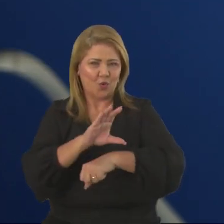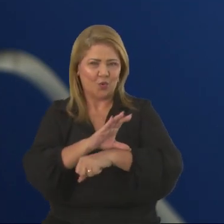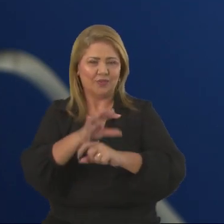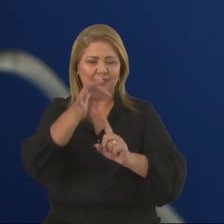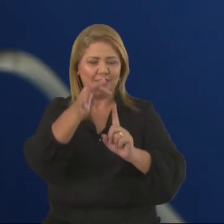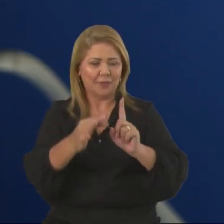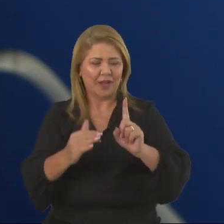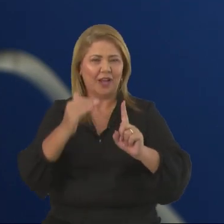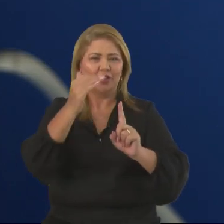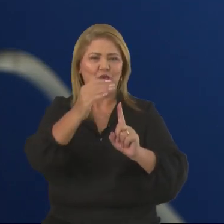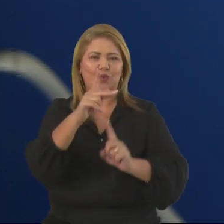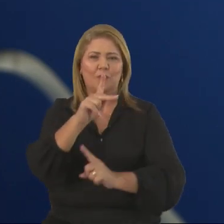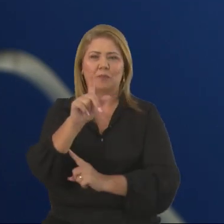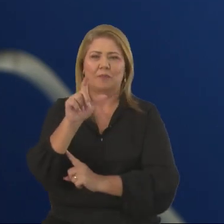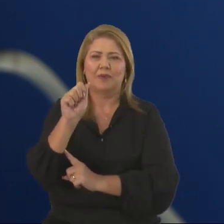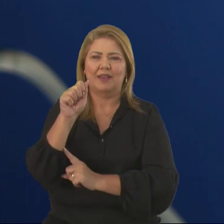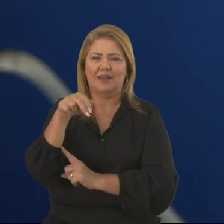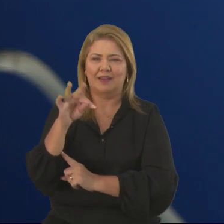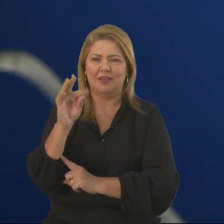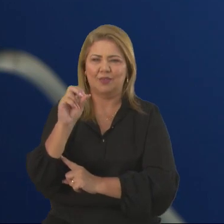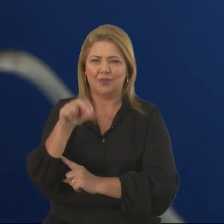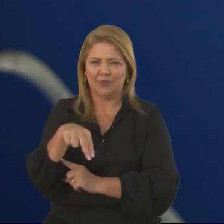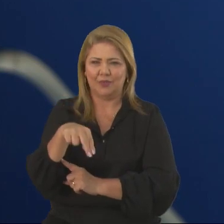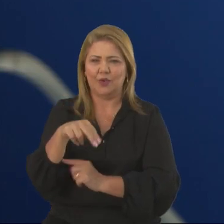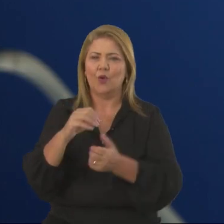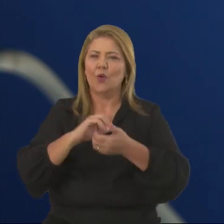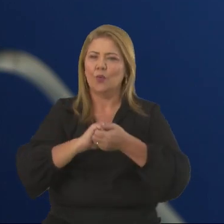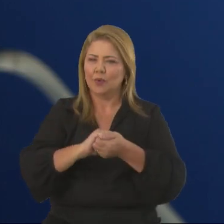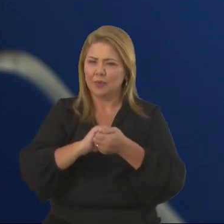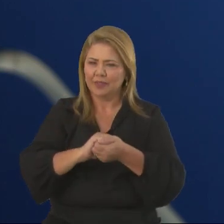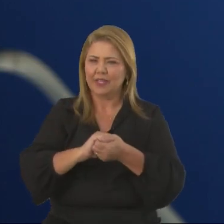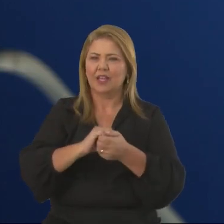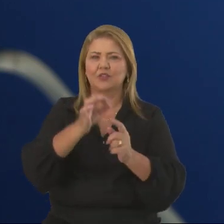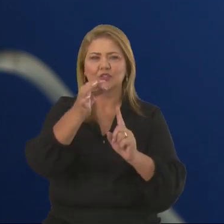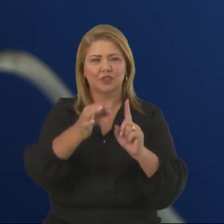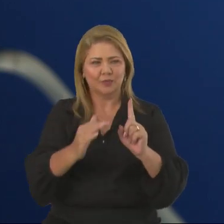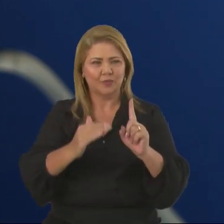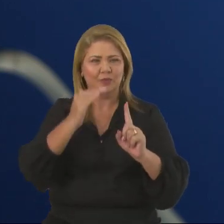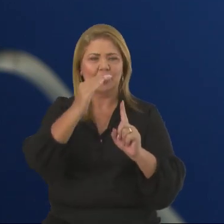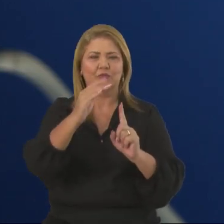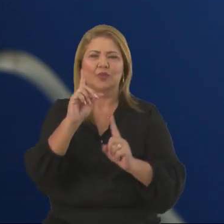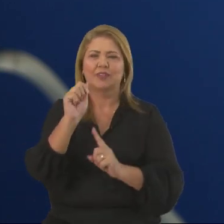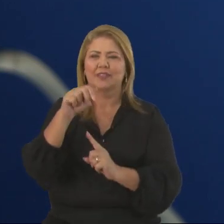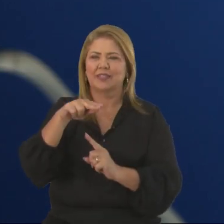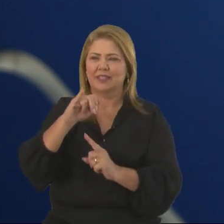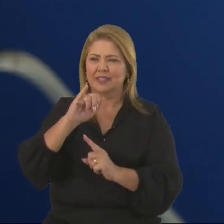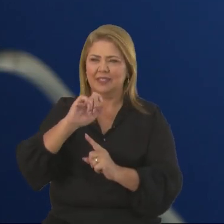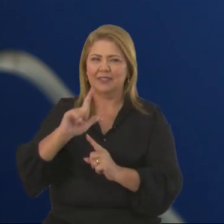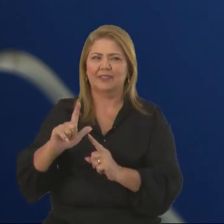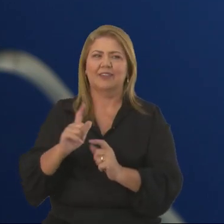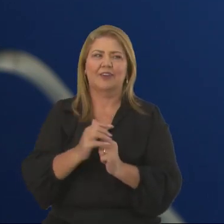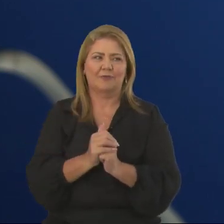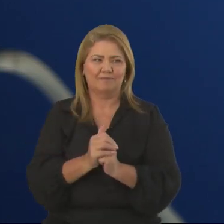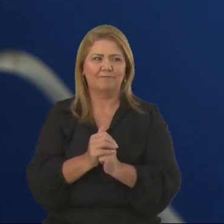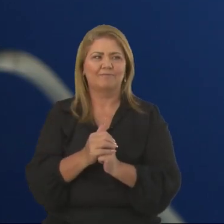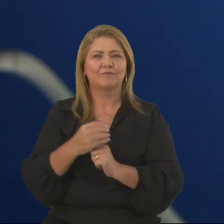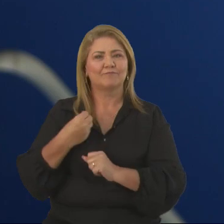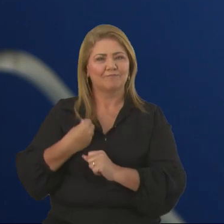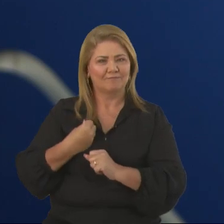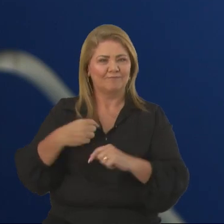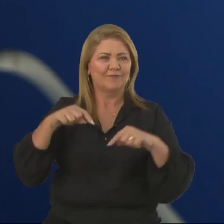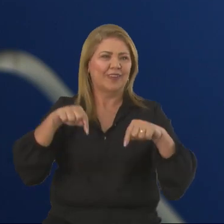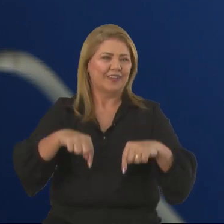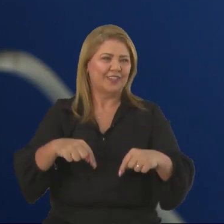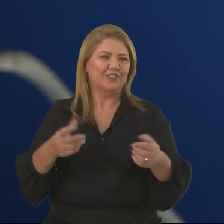Platon Teixeira Filho. Cumprimento o desembargador Daniel Viana Júnior, que nos prestigia aqui nessa